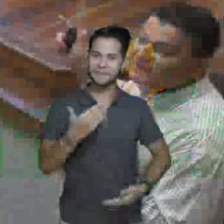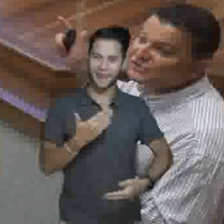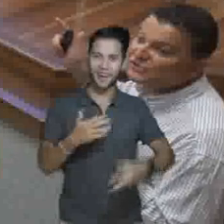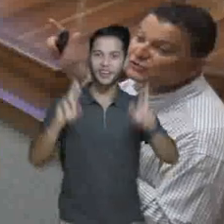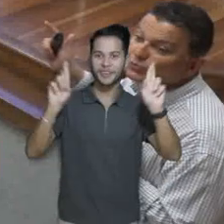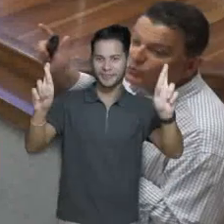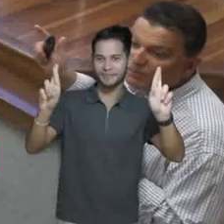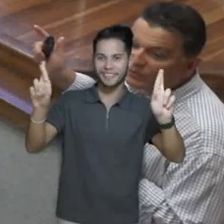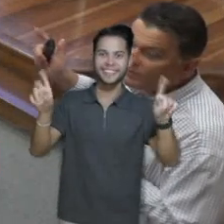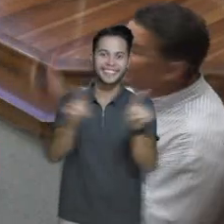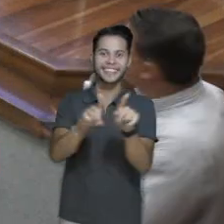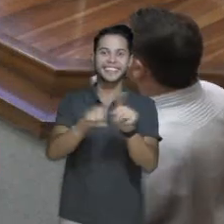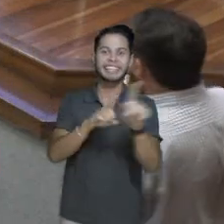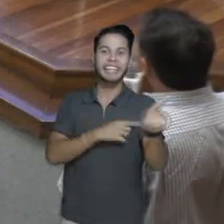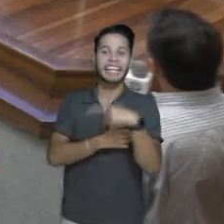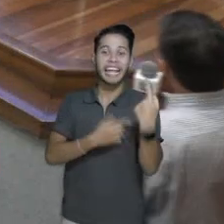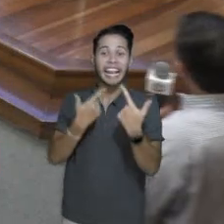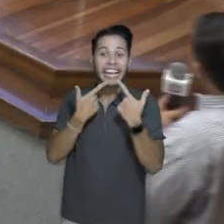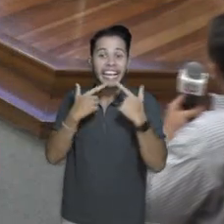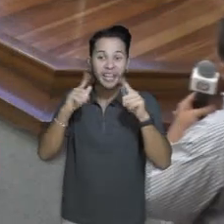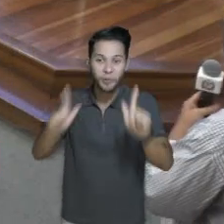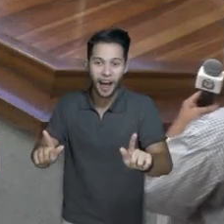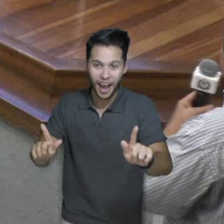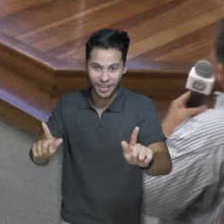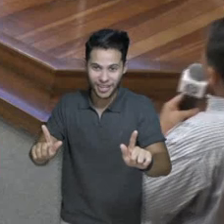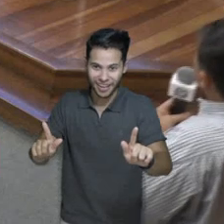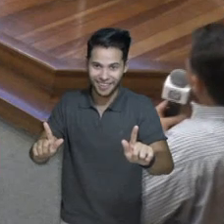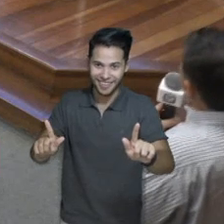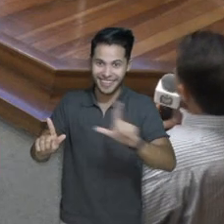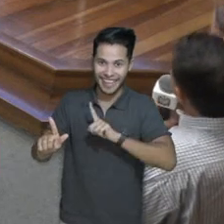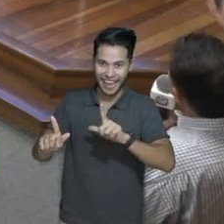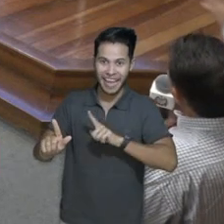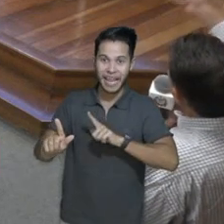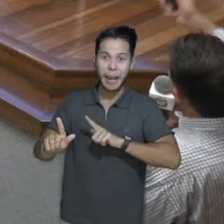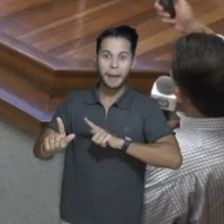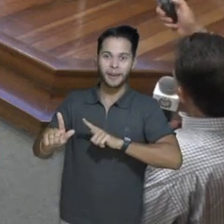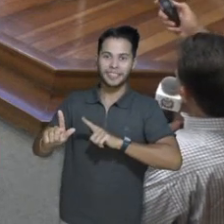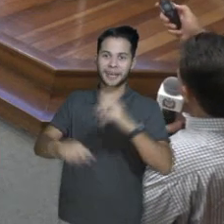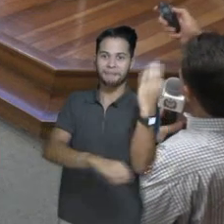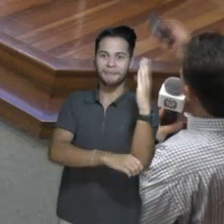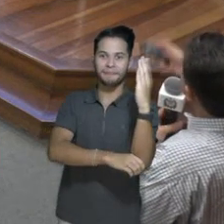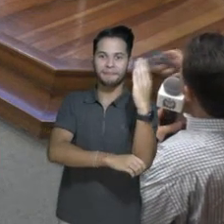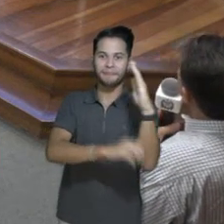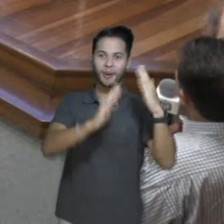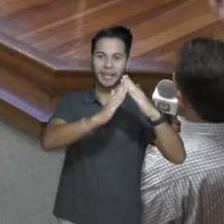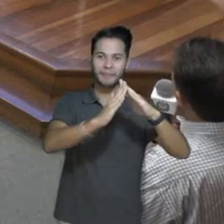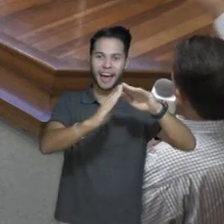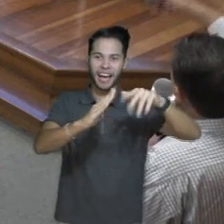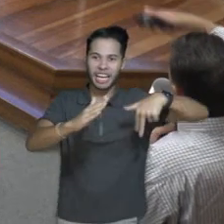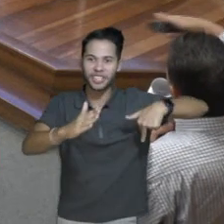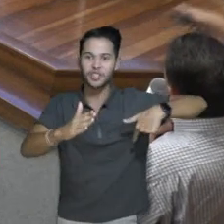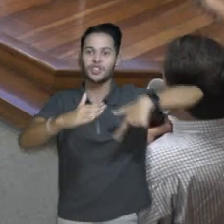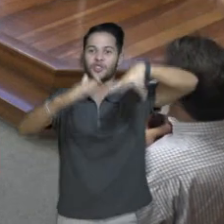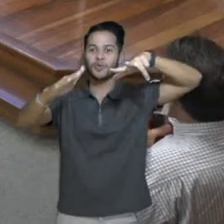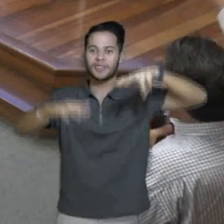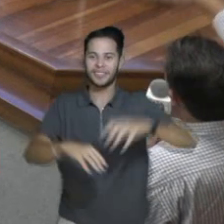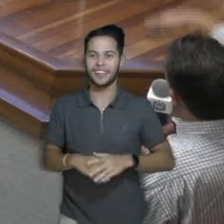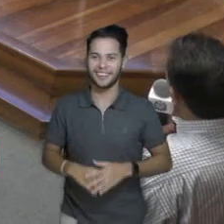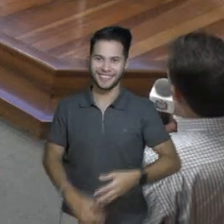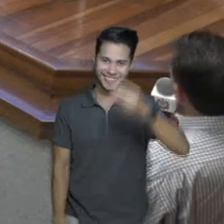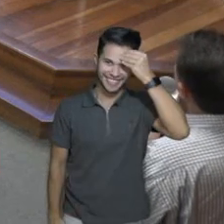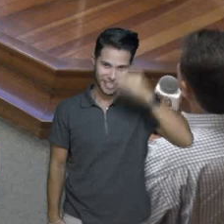Popular a gente chuta o pau da barraca essa parte ali a parte ali até que as meninas lá a Samara e